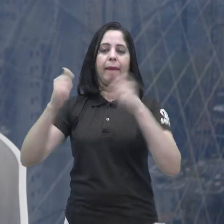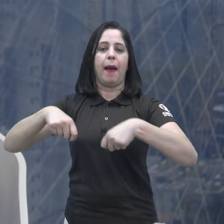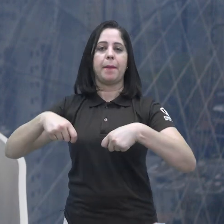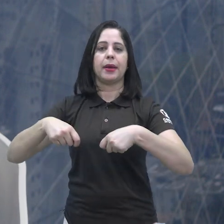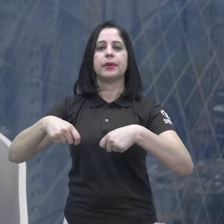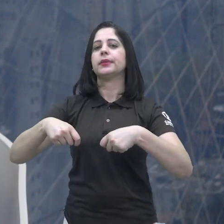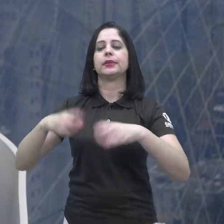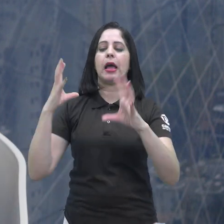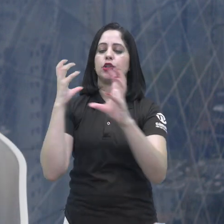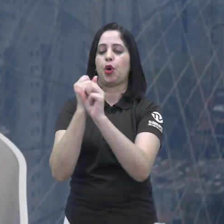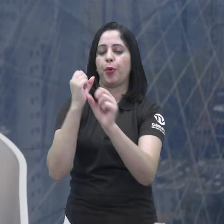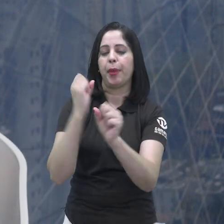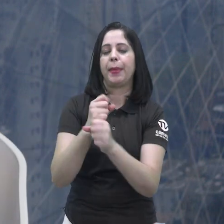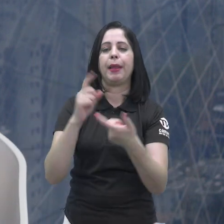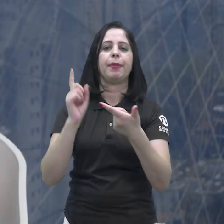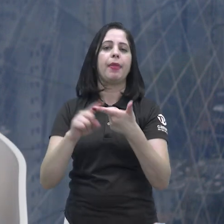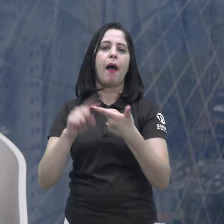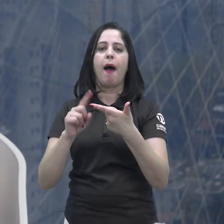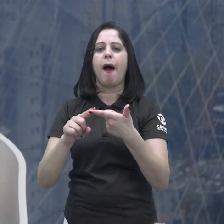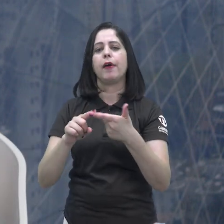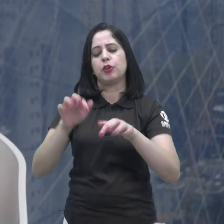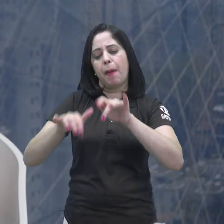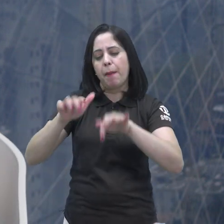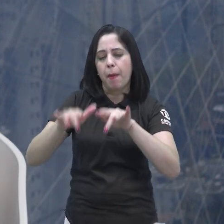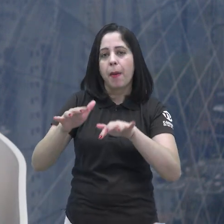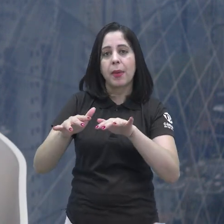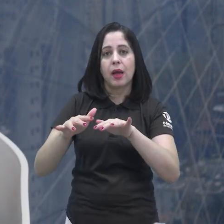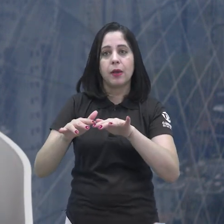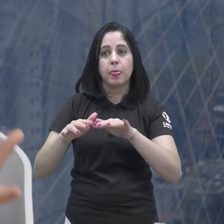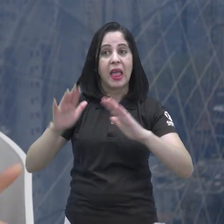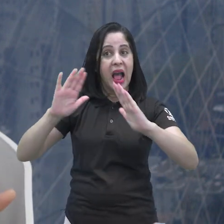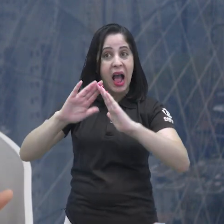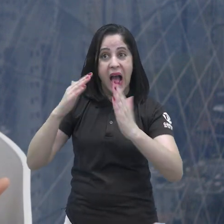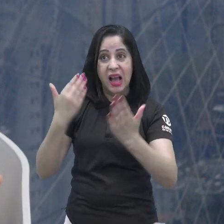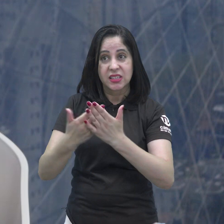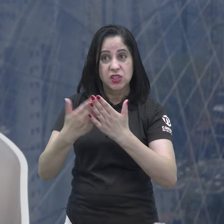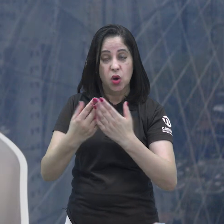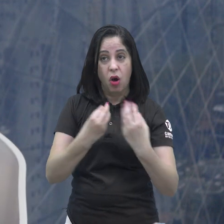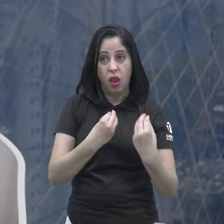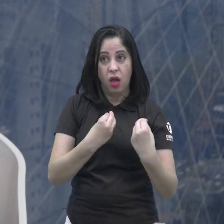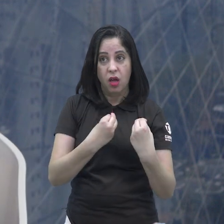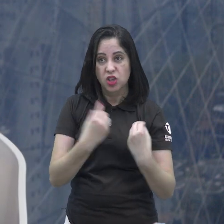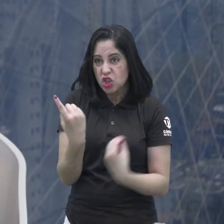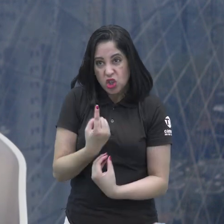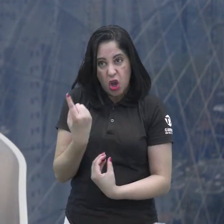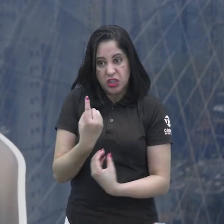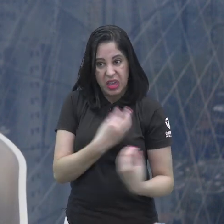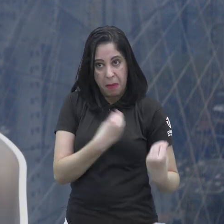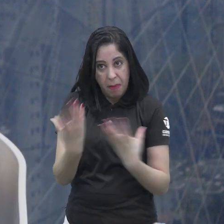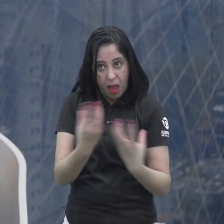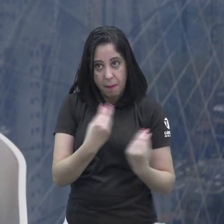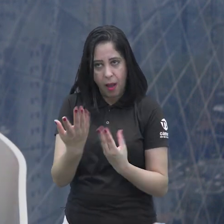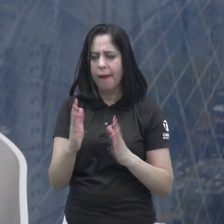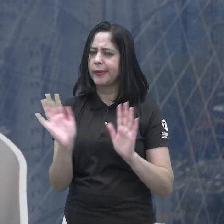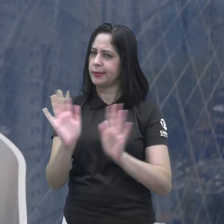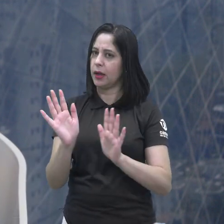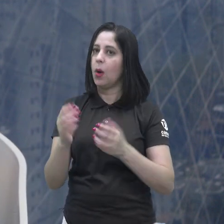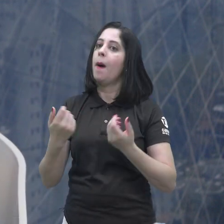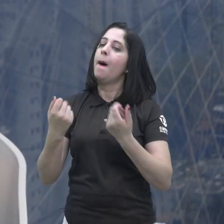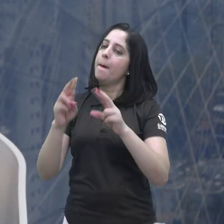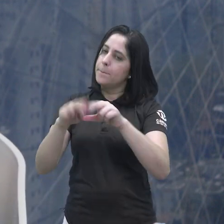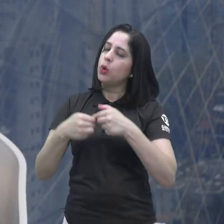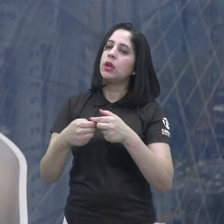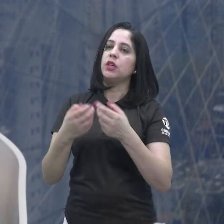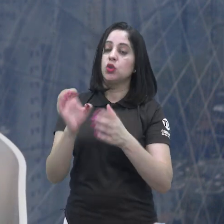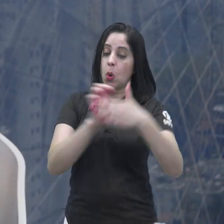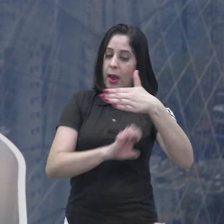fazer lançamentos contábeis, vai fazer atendimento com inteligência artificial. A escola não vai poder proporcionar isso sozinha. Então, temos que fazer esse pacto